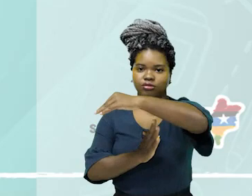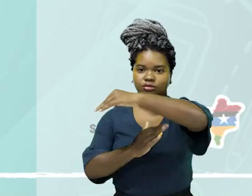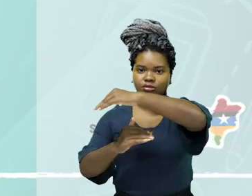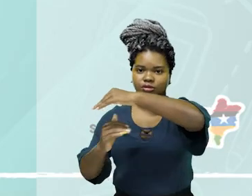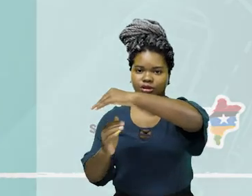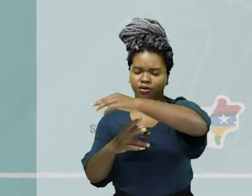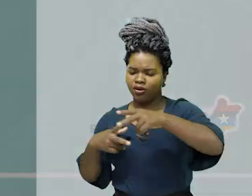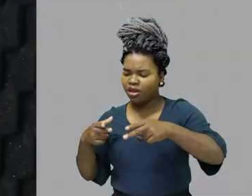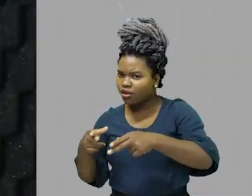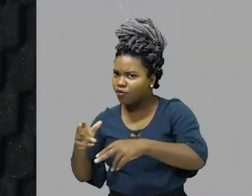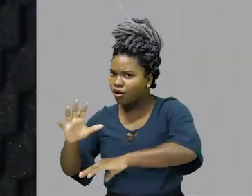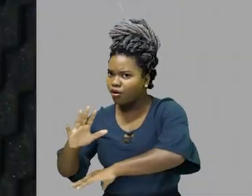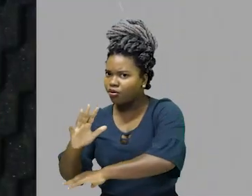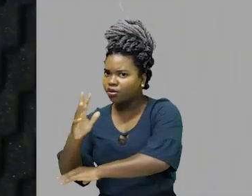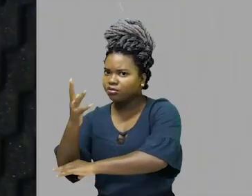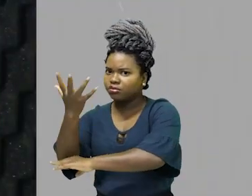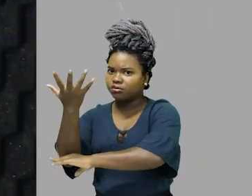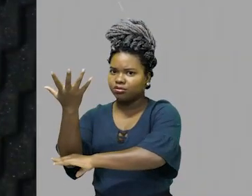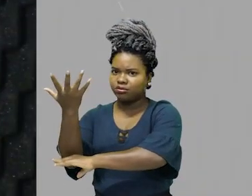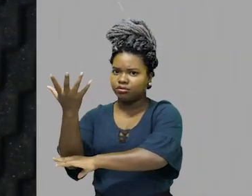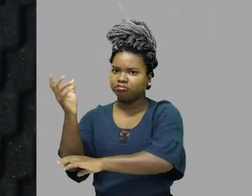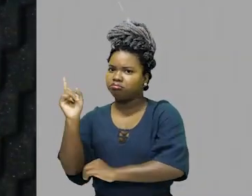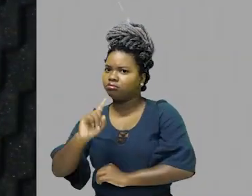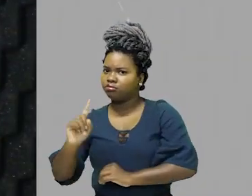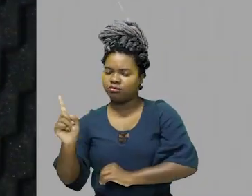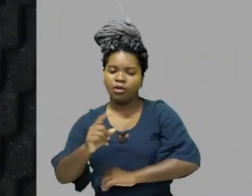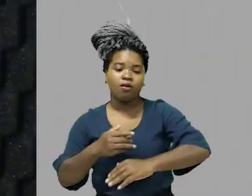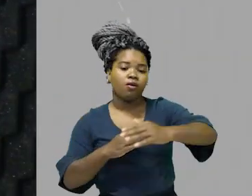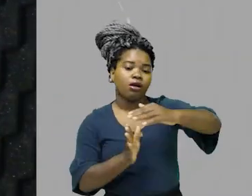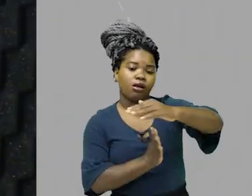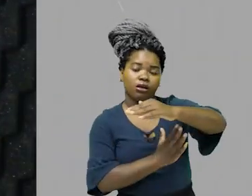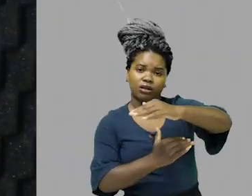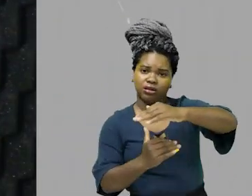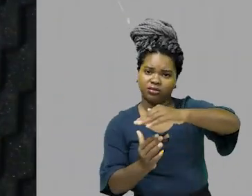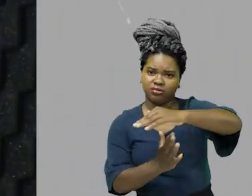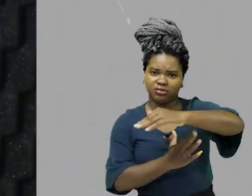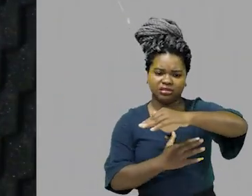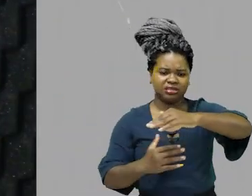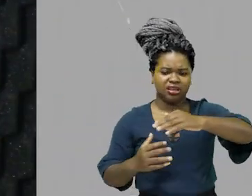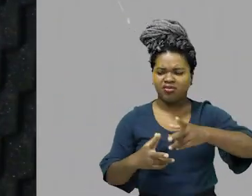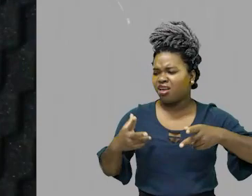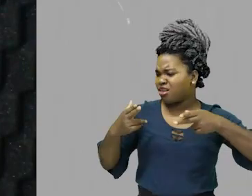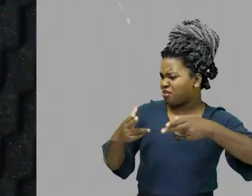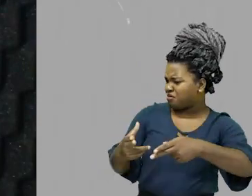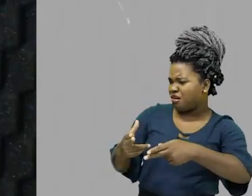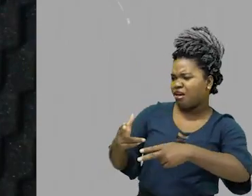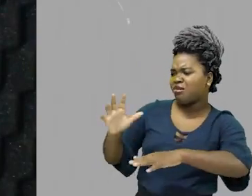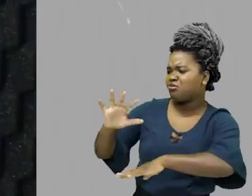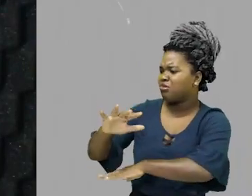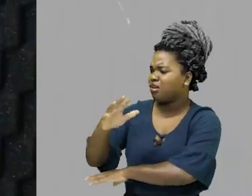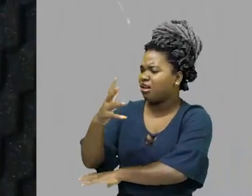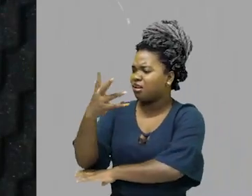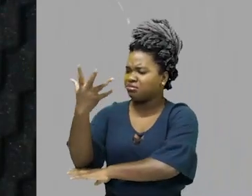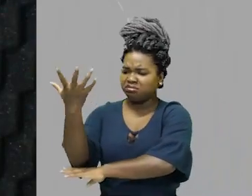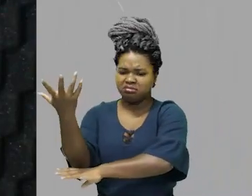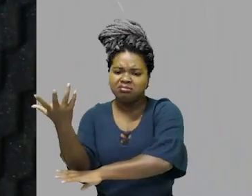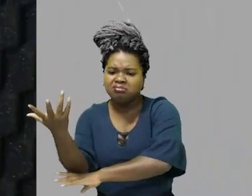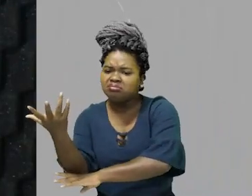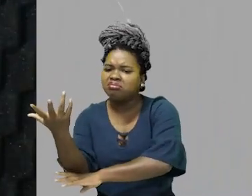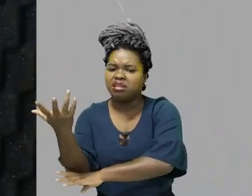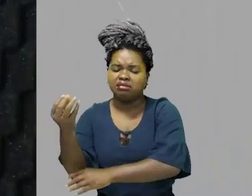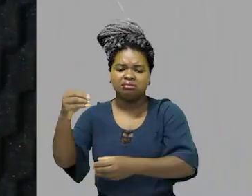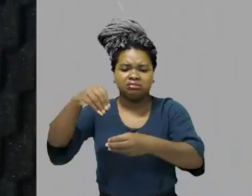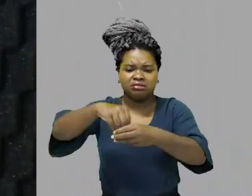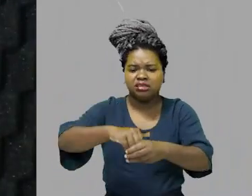planta. Tá? Geralmente a gente diz que as algas seriam como se fossem plantas aquáticas. Existe uma grande diferença